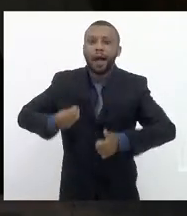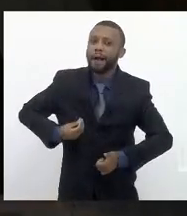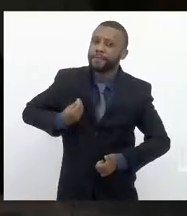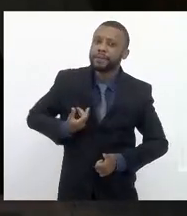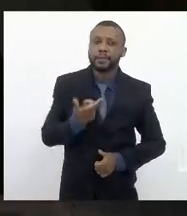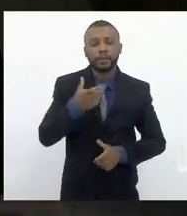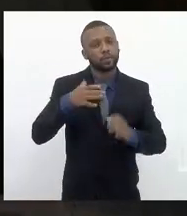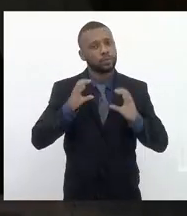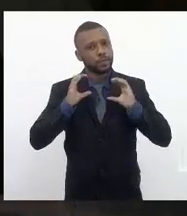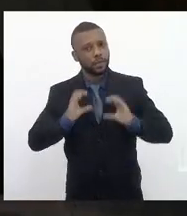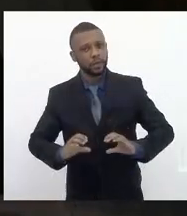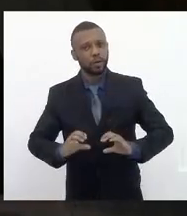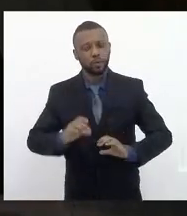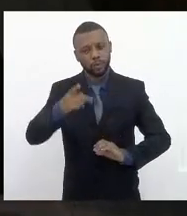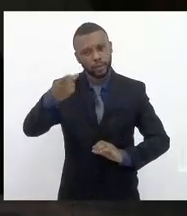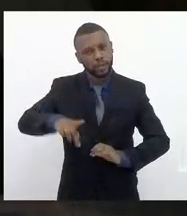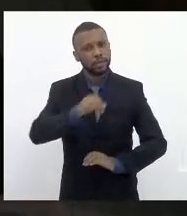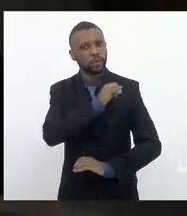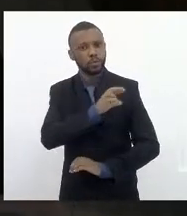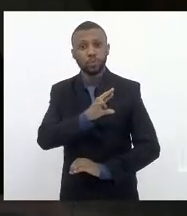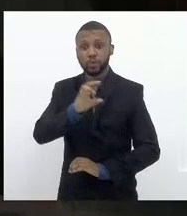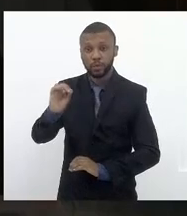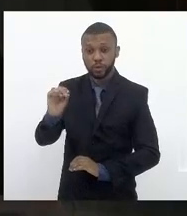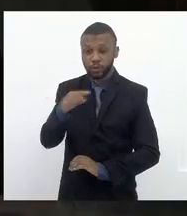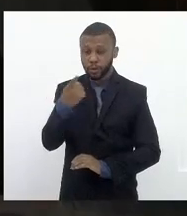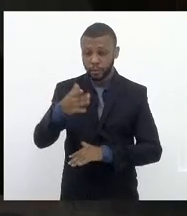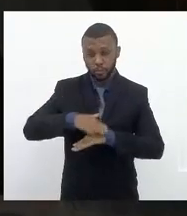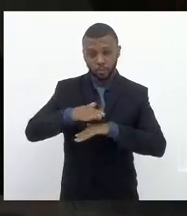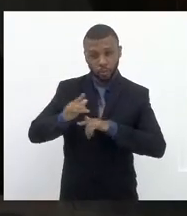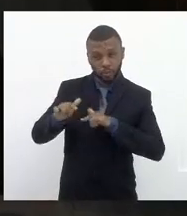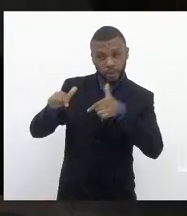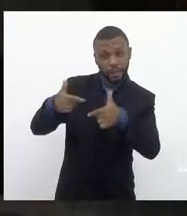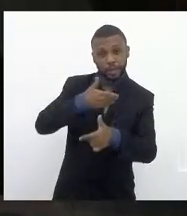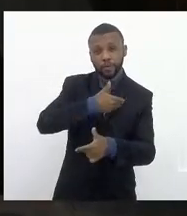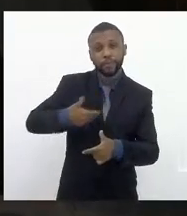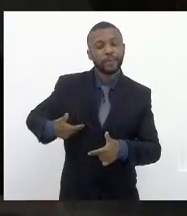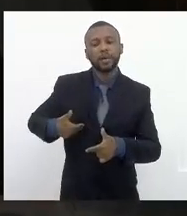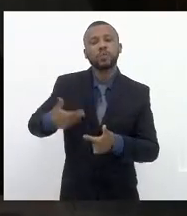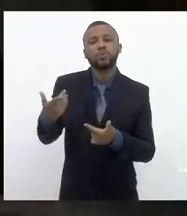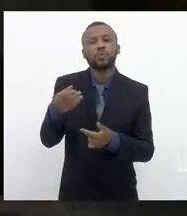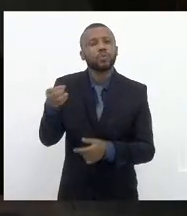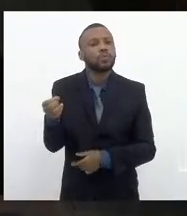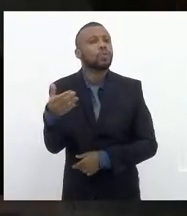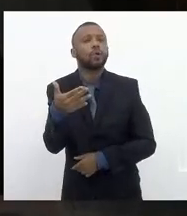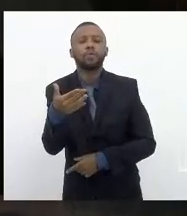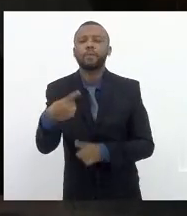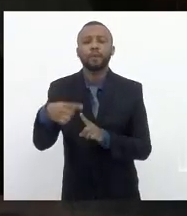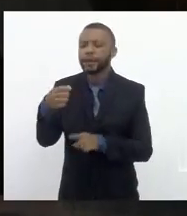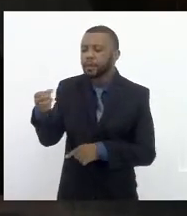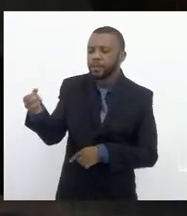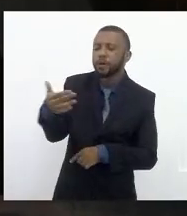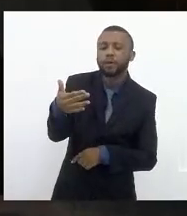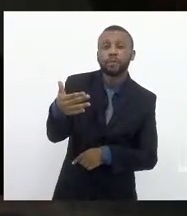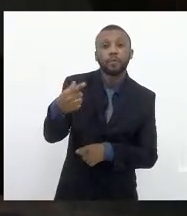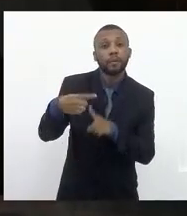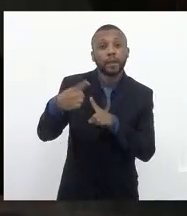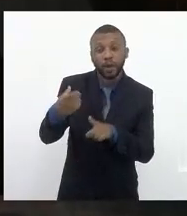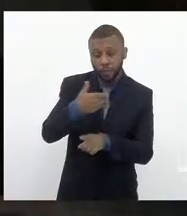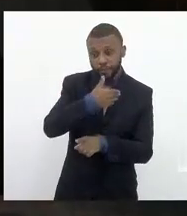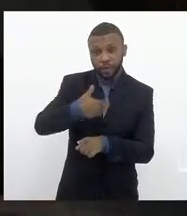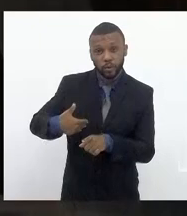porque o que estamos fazendo o que este governo jovem Deputado Dionísio porque é um governo jovem porque o governador era o